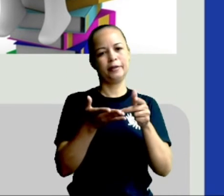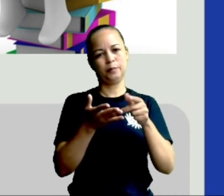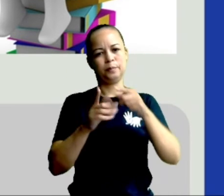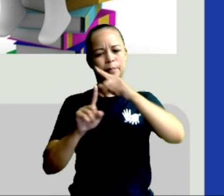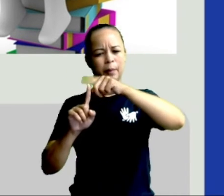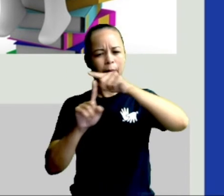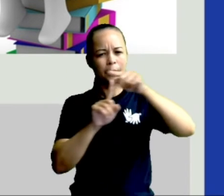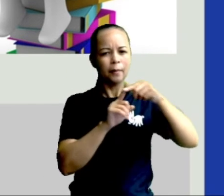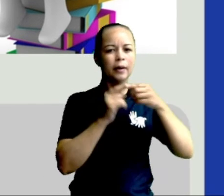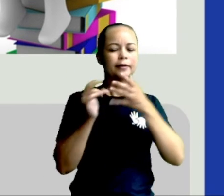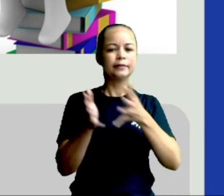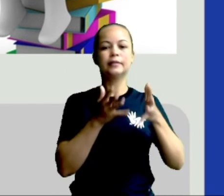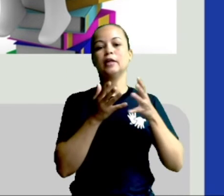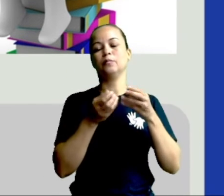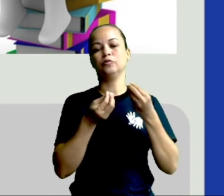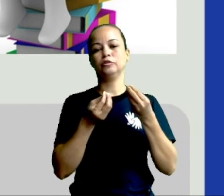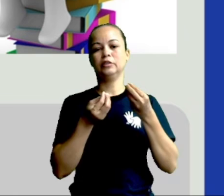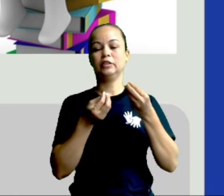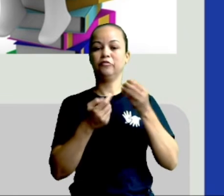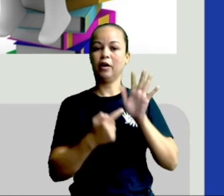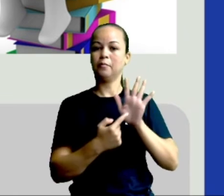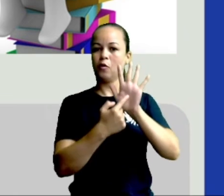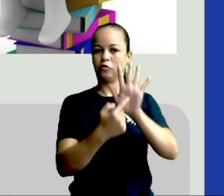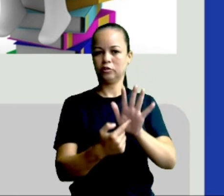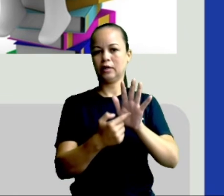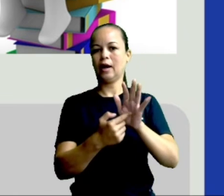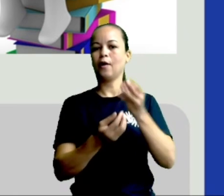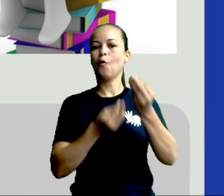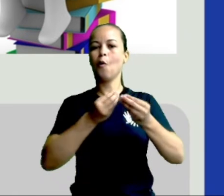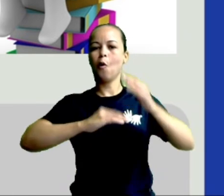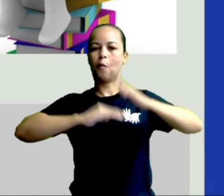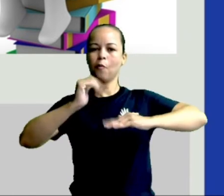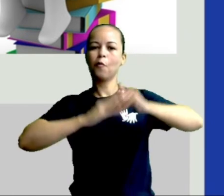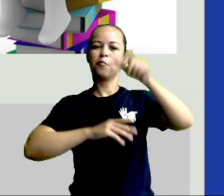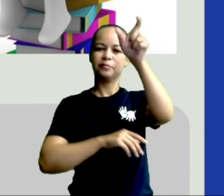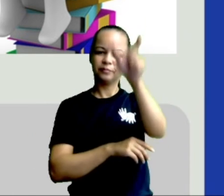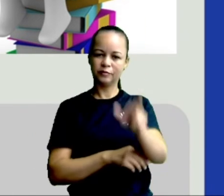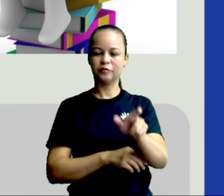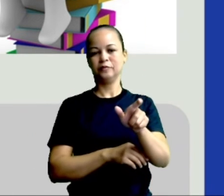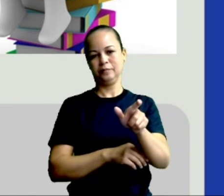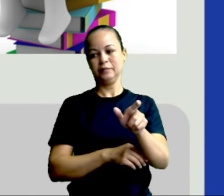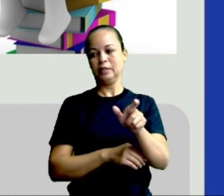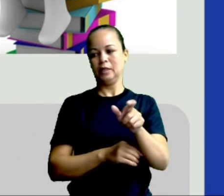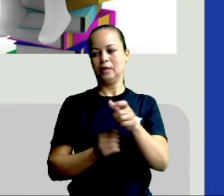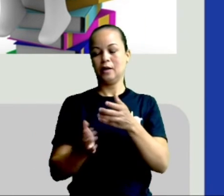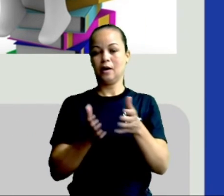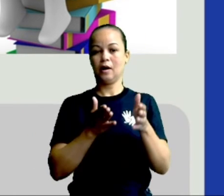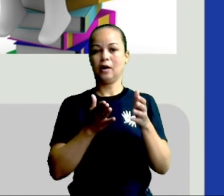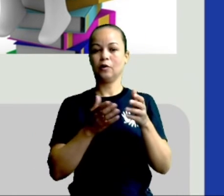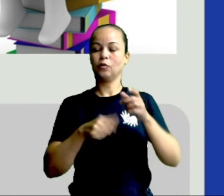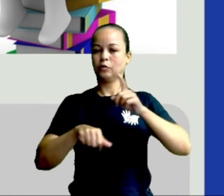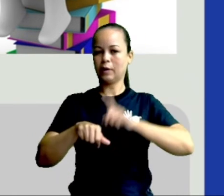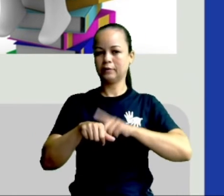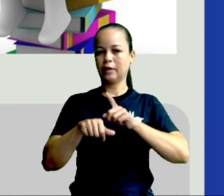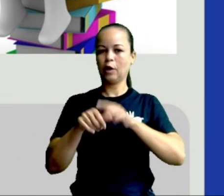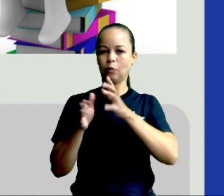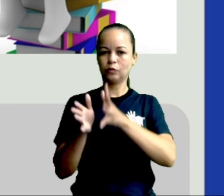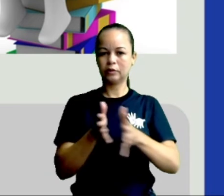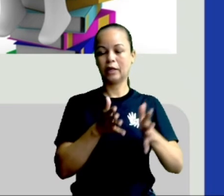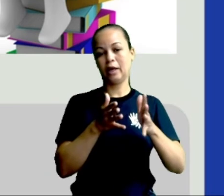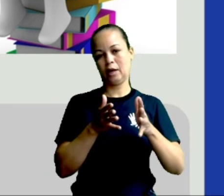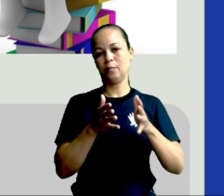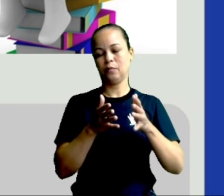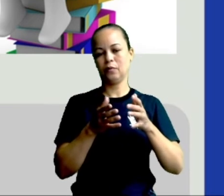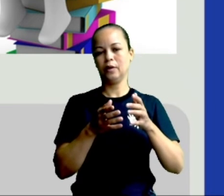pontos que vai enaltecer a figura desse profissional, mas para nos ater ao tempo em que